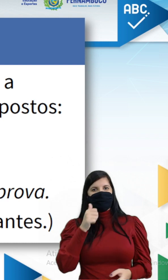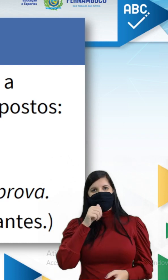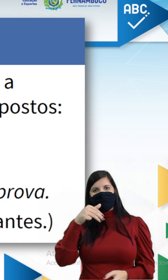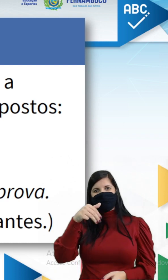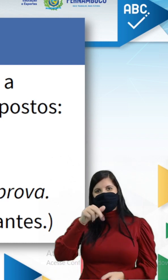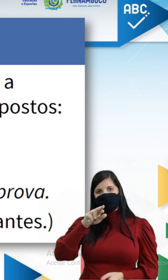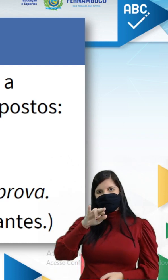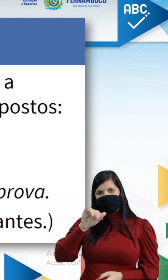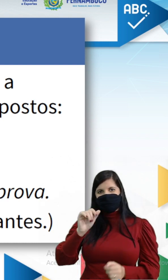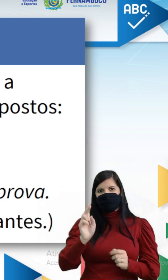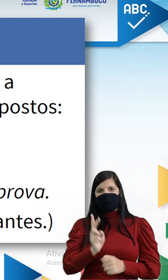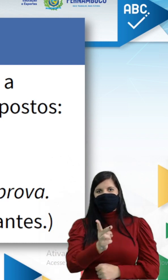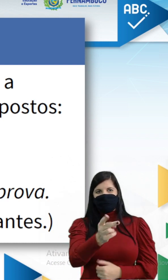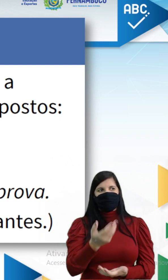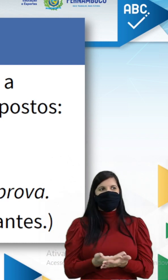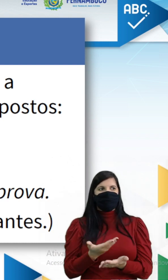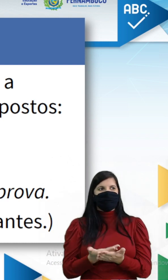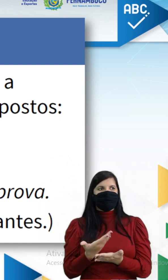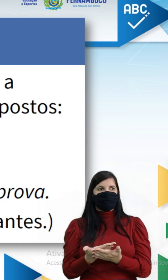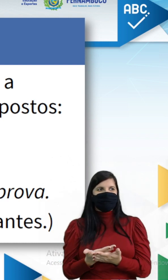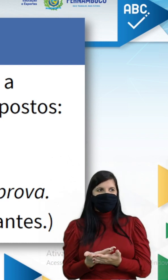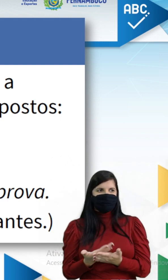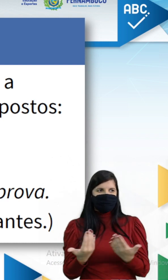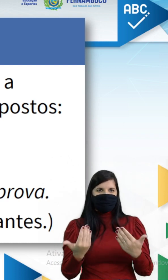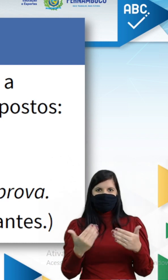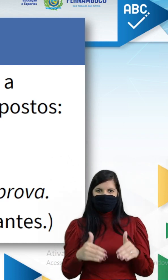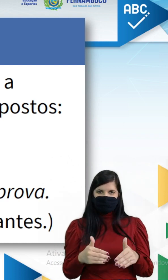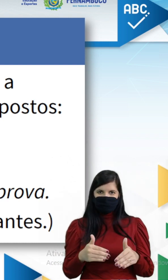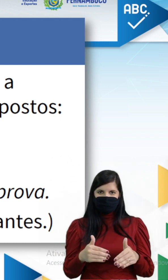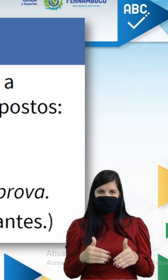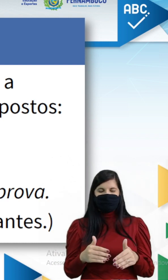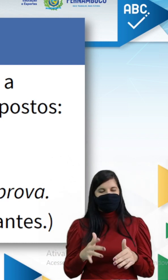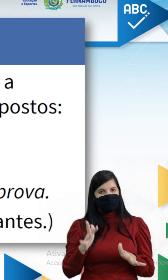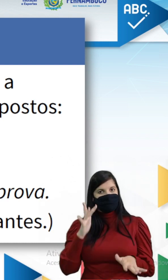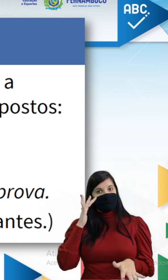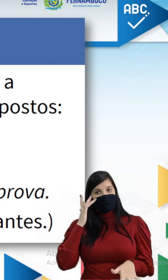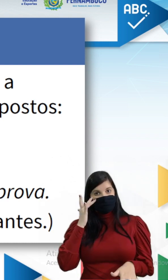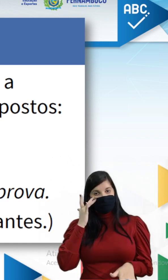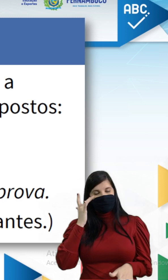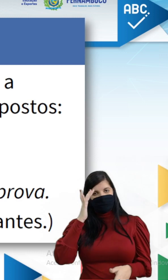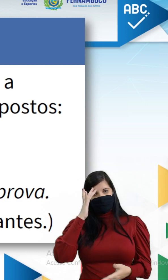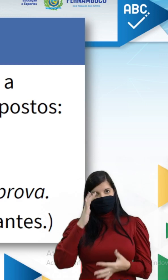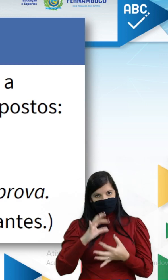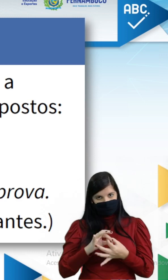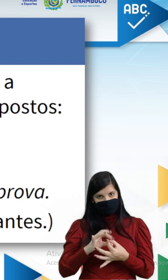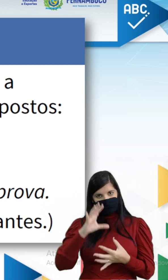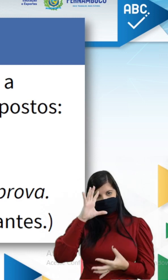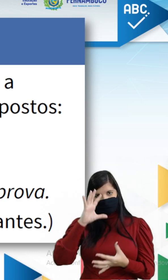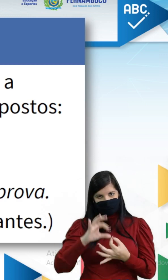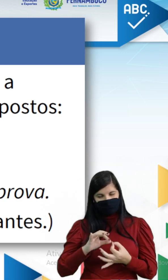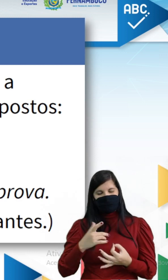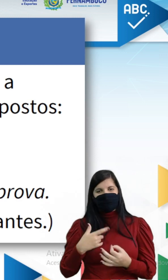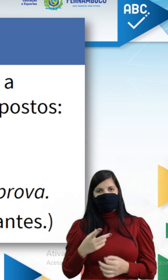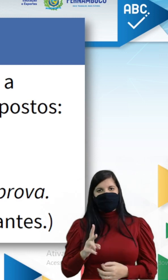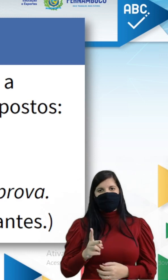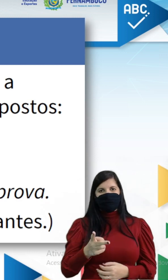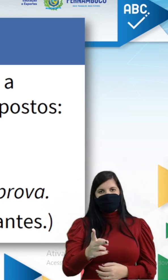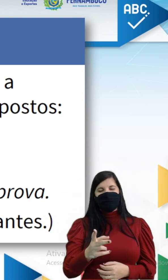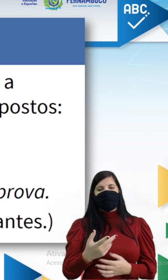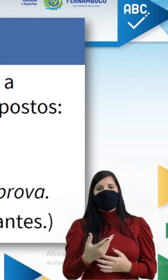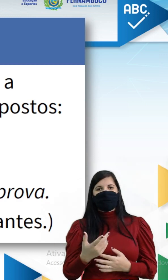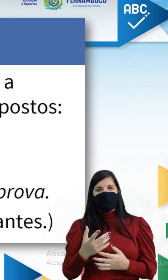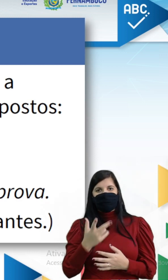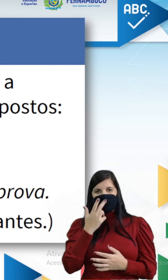Maria continua estudando para a prova, pressupõe-se, através do verbo continuar, está dando